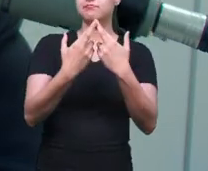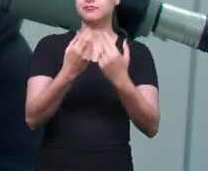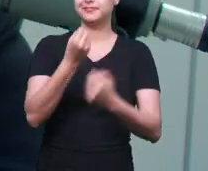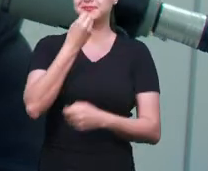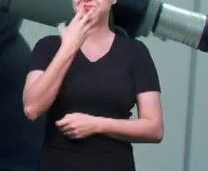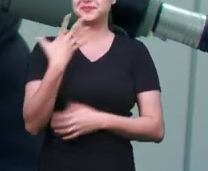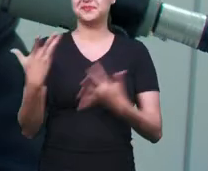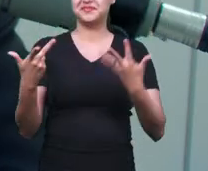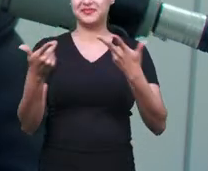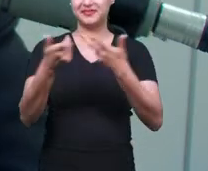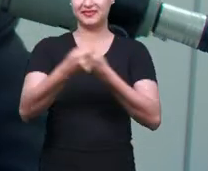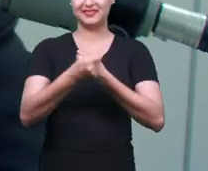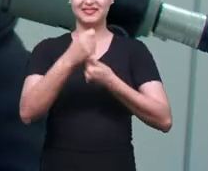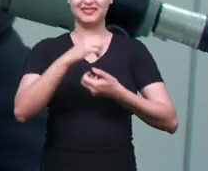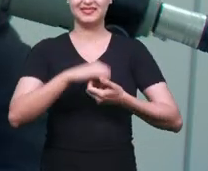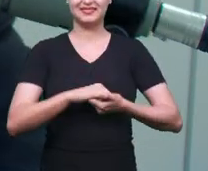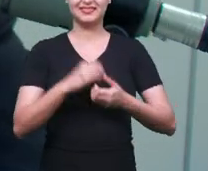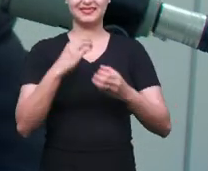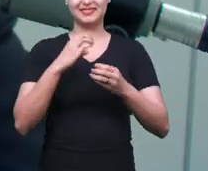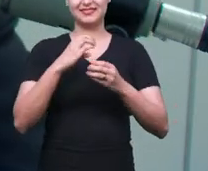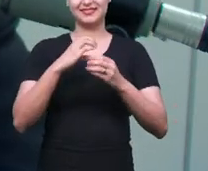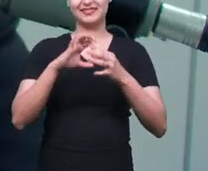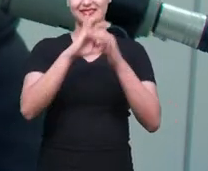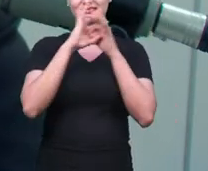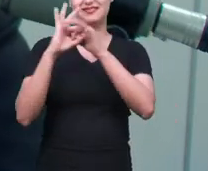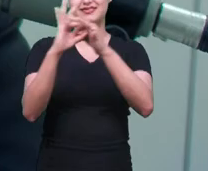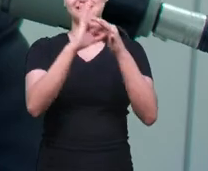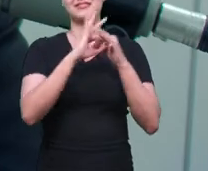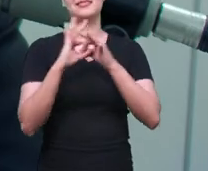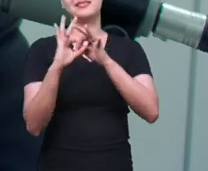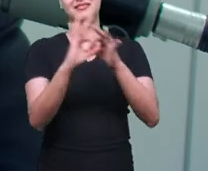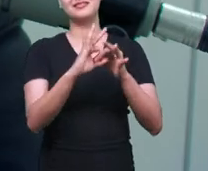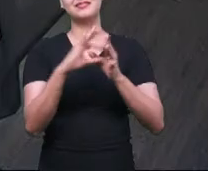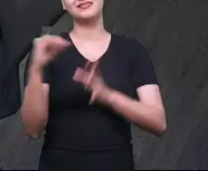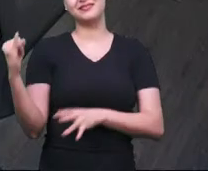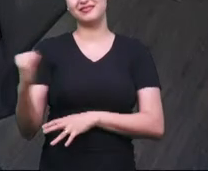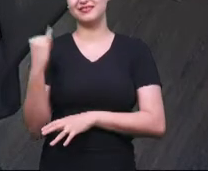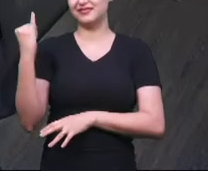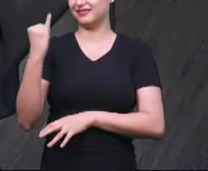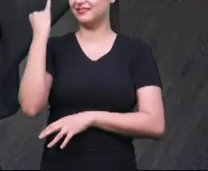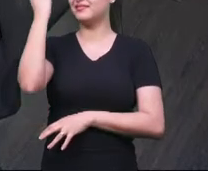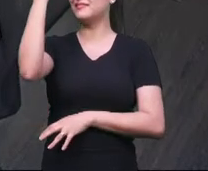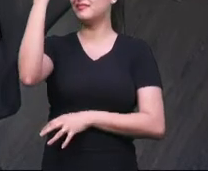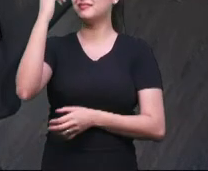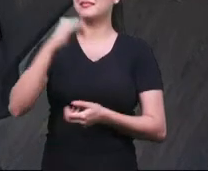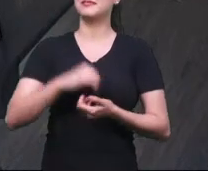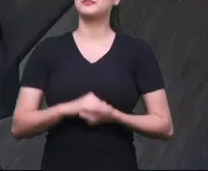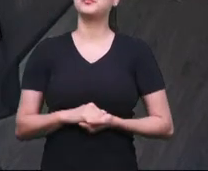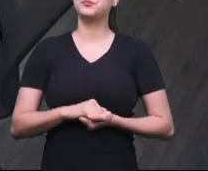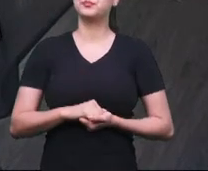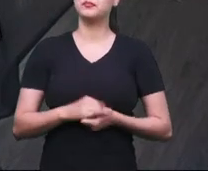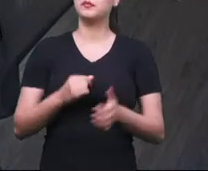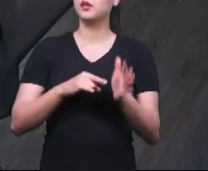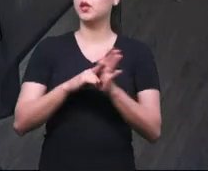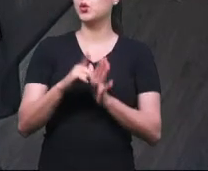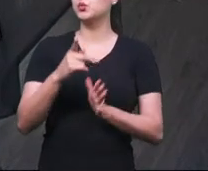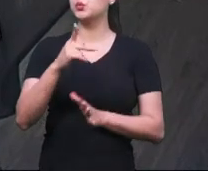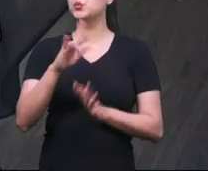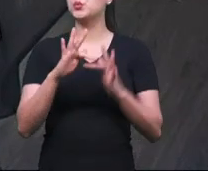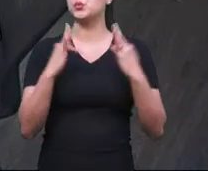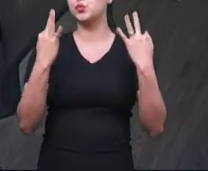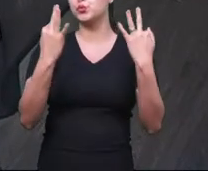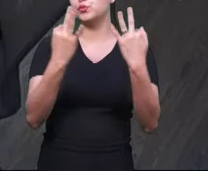muito maravilhosa, né? A comunhão. Muito importante. E a sua família, pastor Antônio